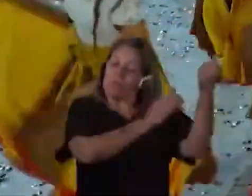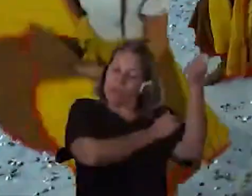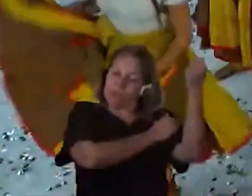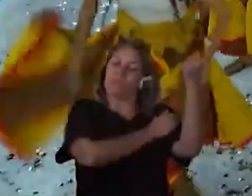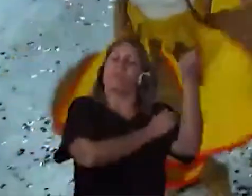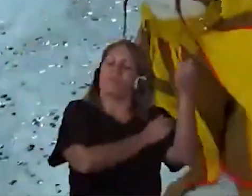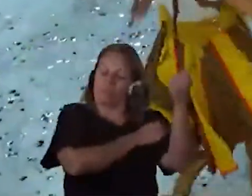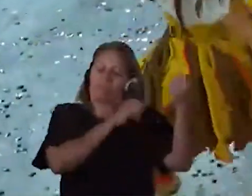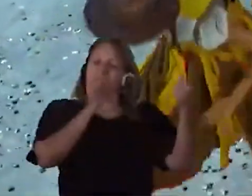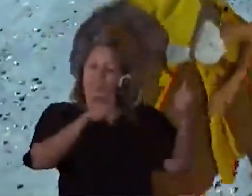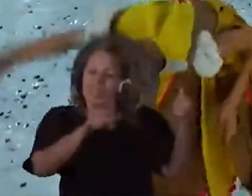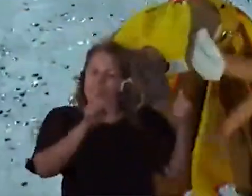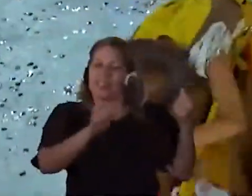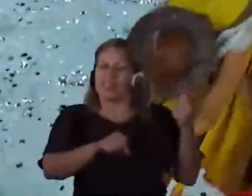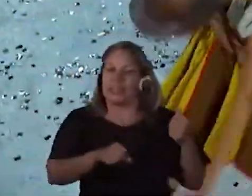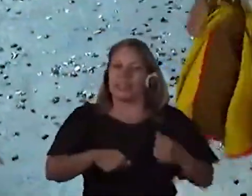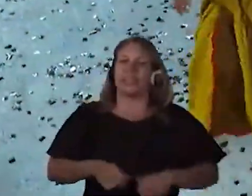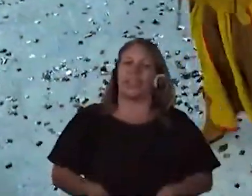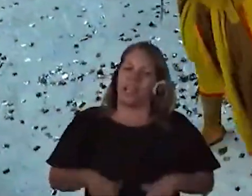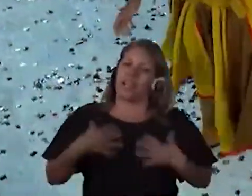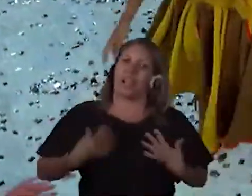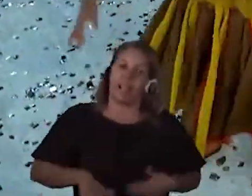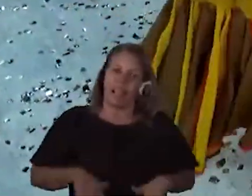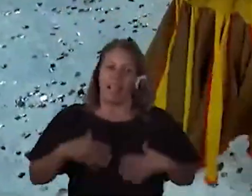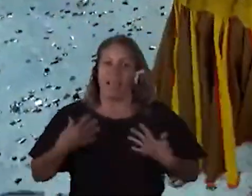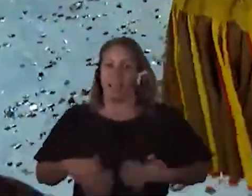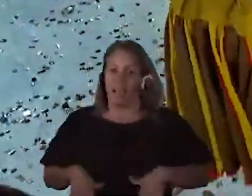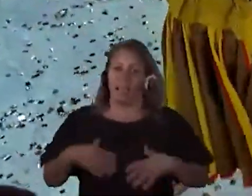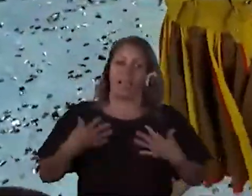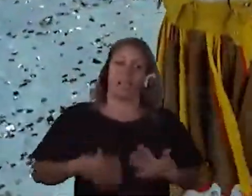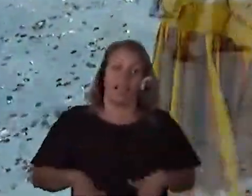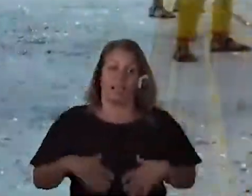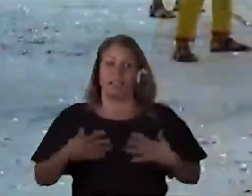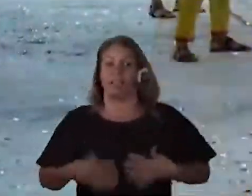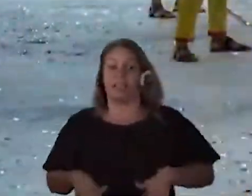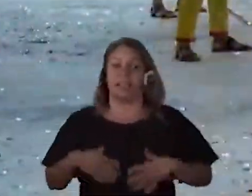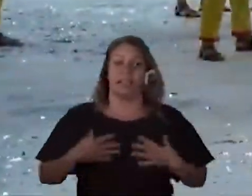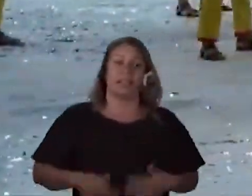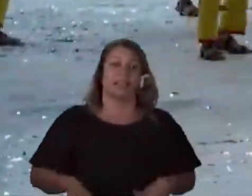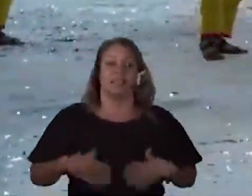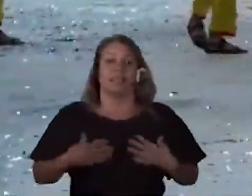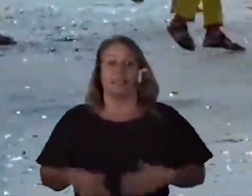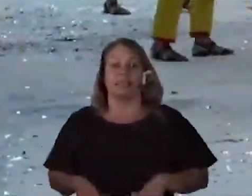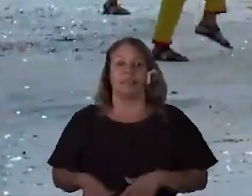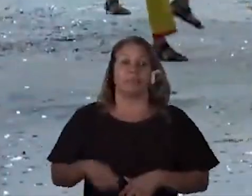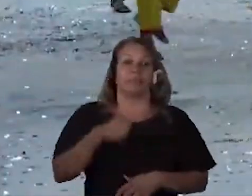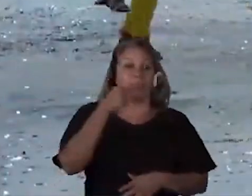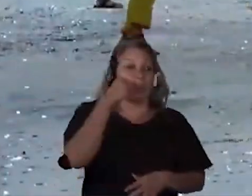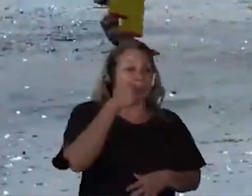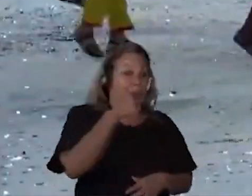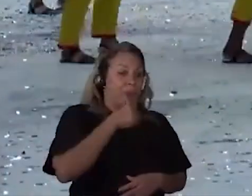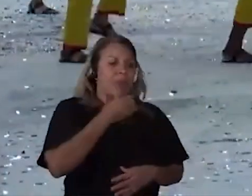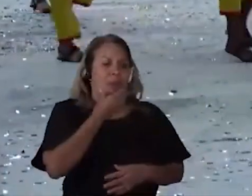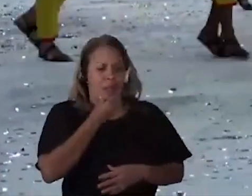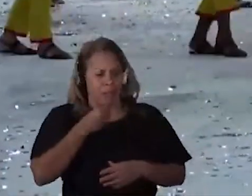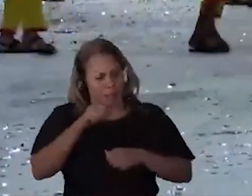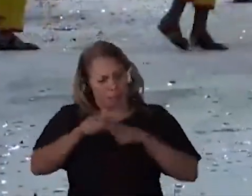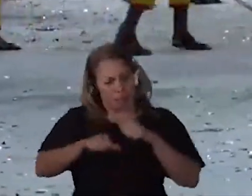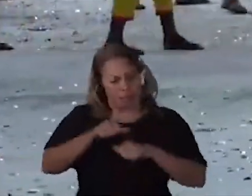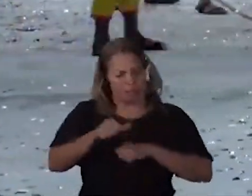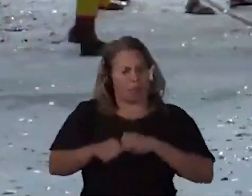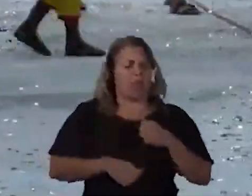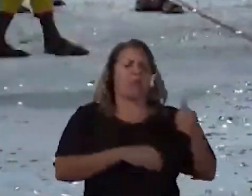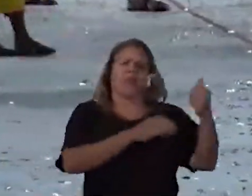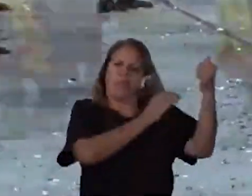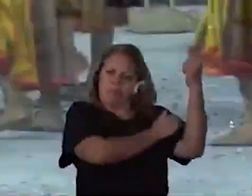a questão de conciliar o tempo para decorar o texto, então era tomando banho, fazendo tudo, tentando relembrar o que eu precisava falar